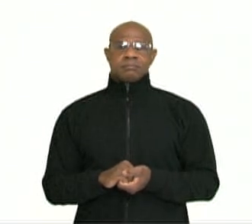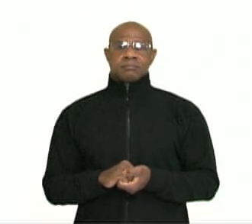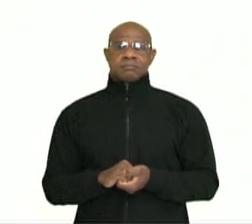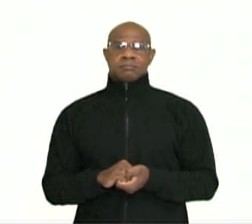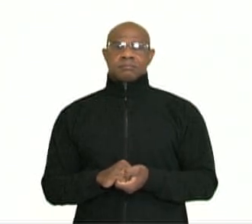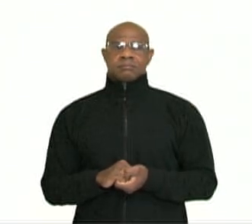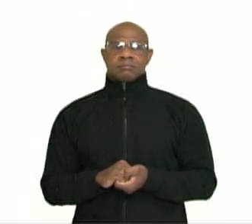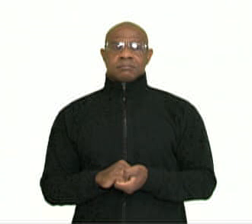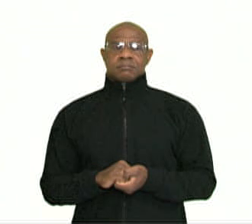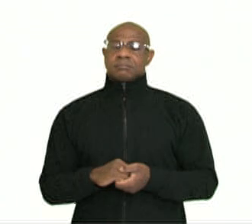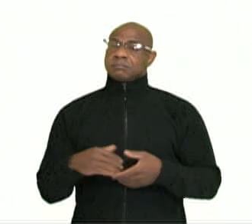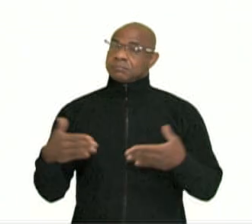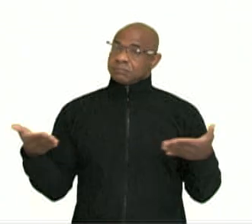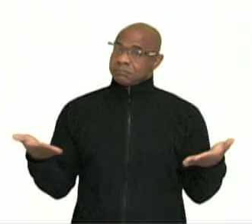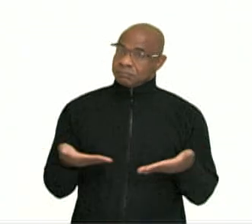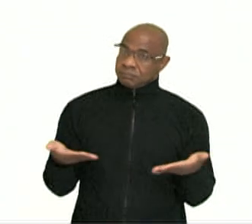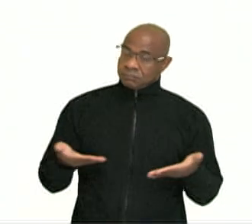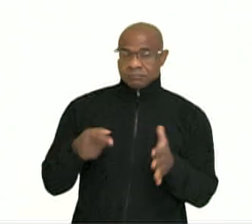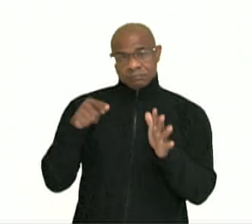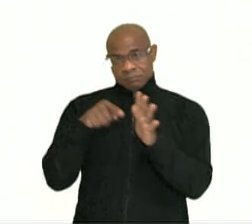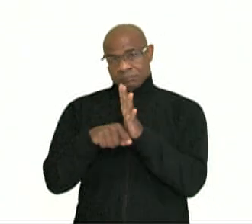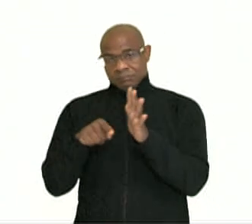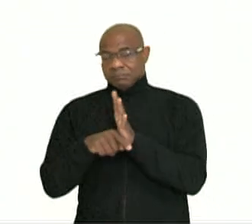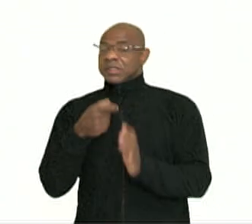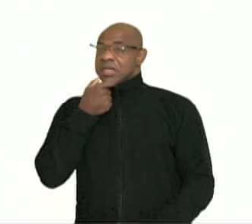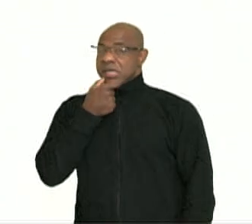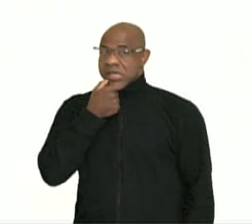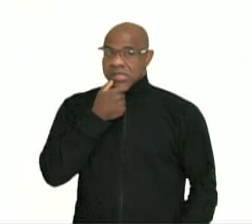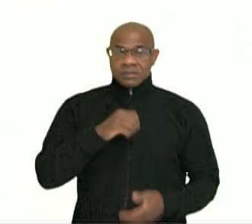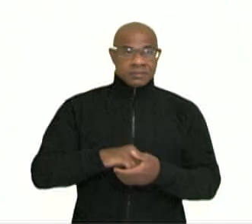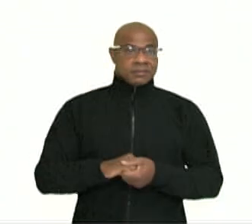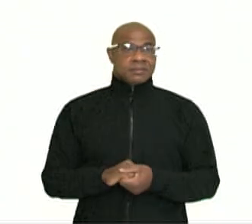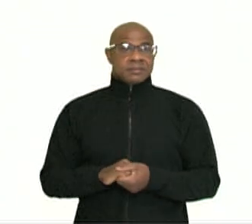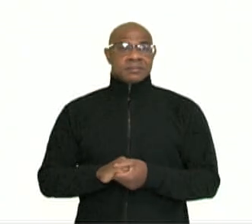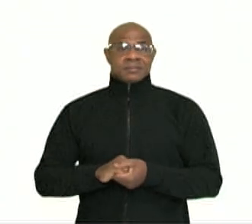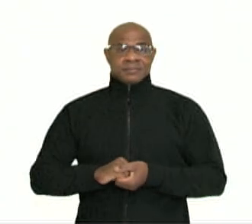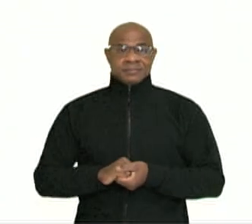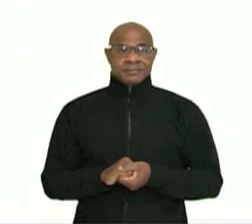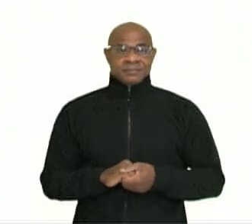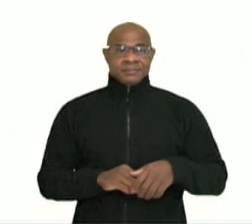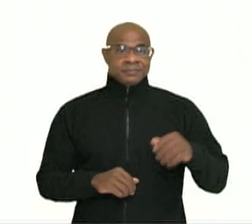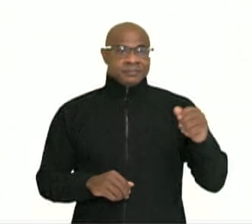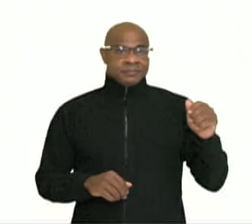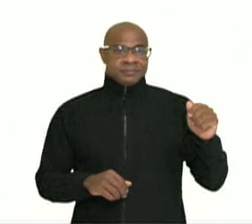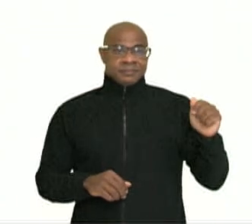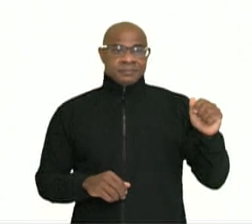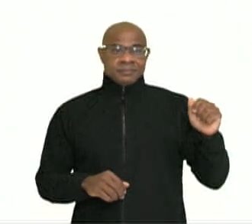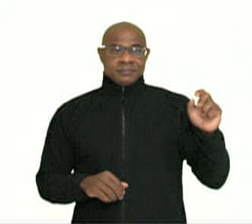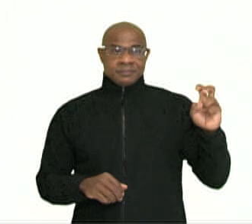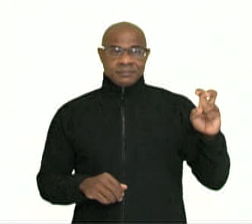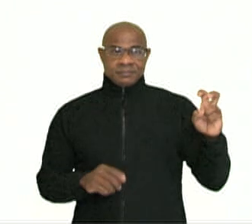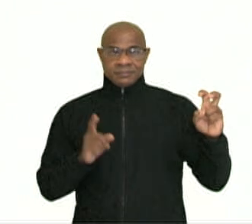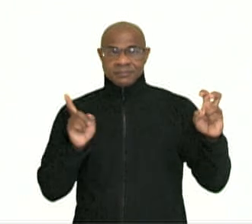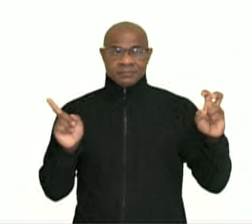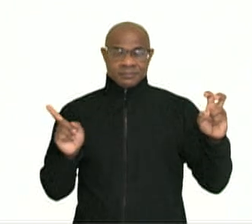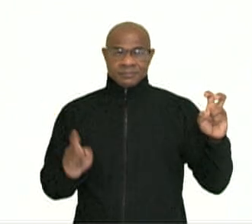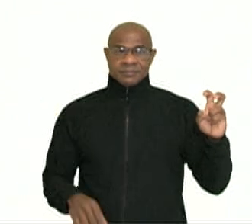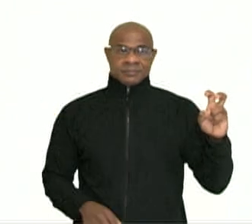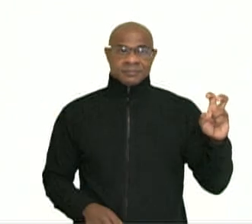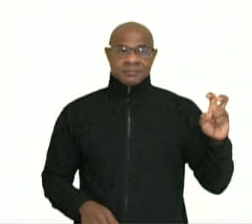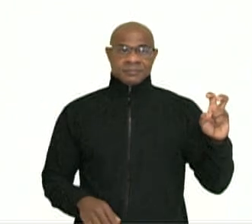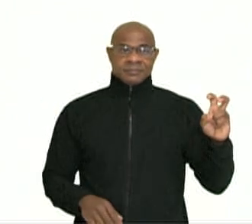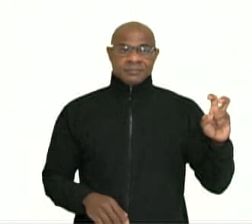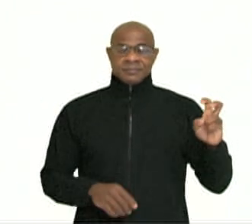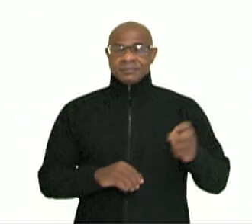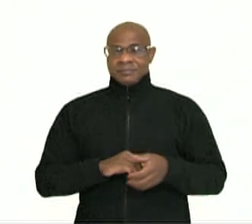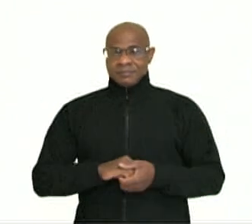content. E aí agora, pergunta em inglês, cuidado. What are the contents that the YouTuber